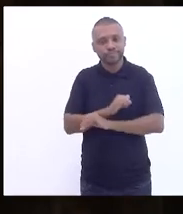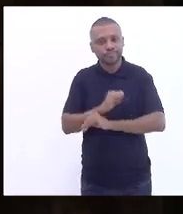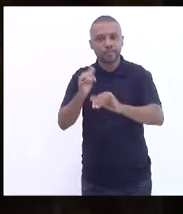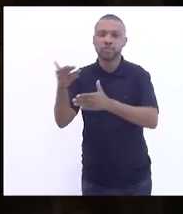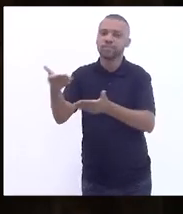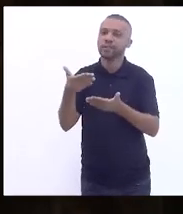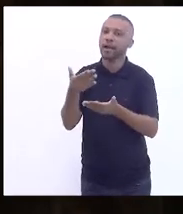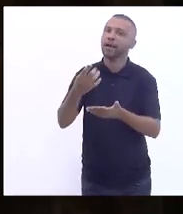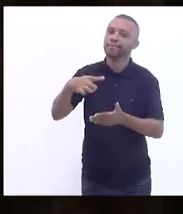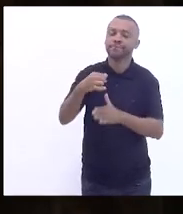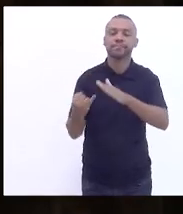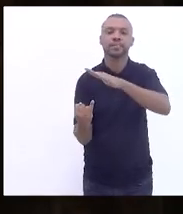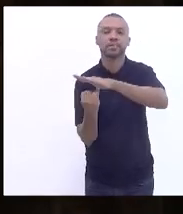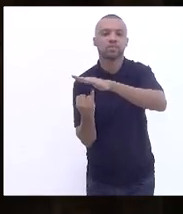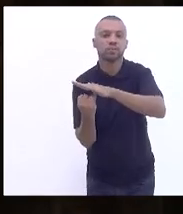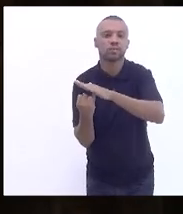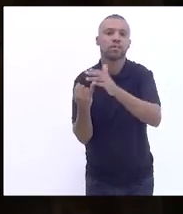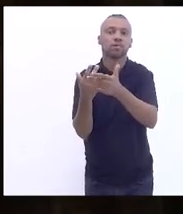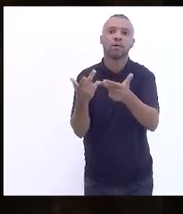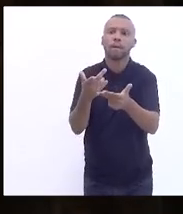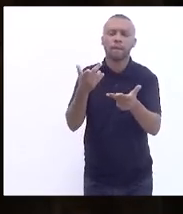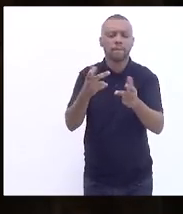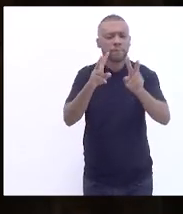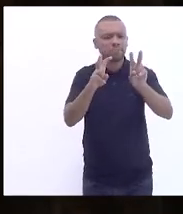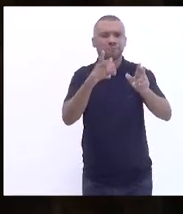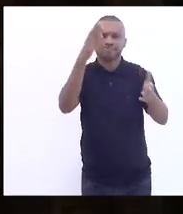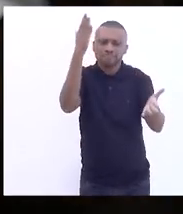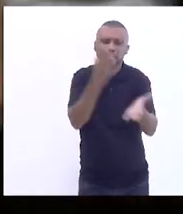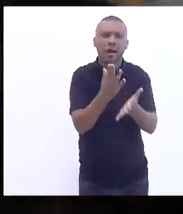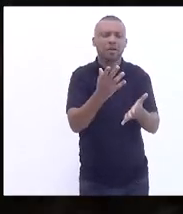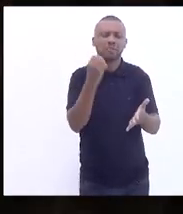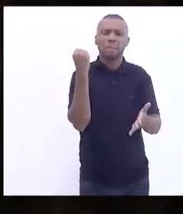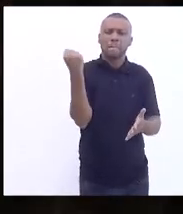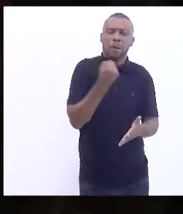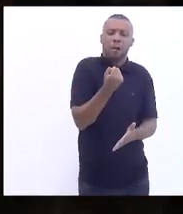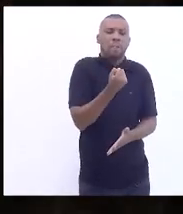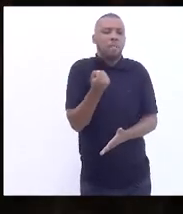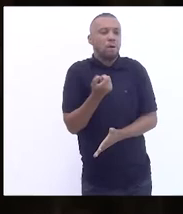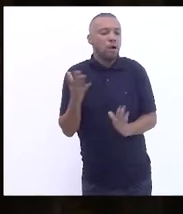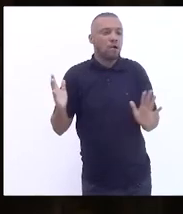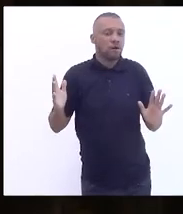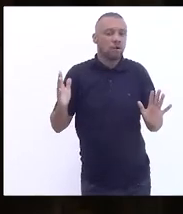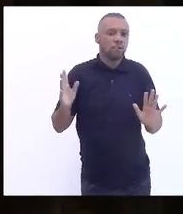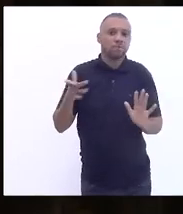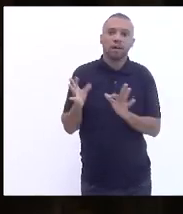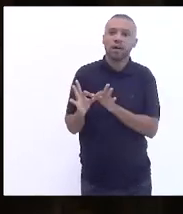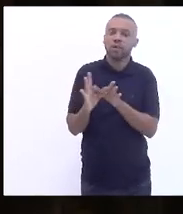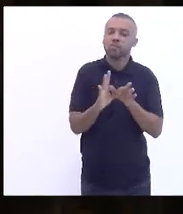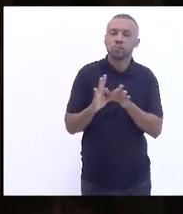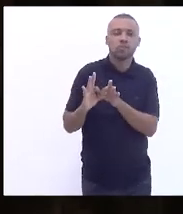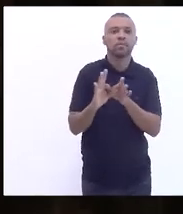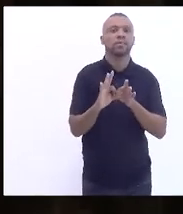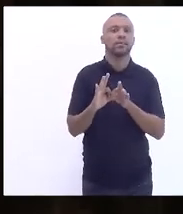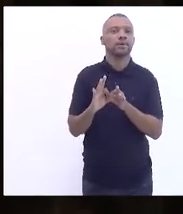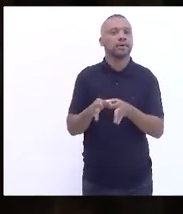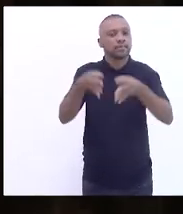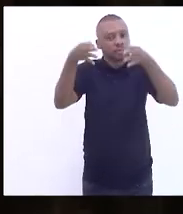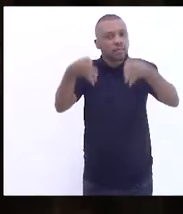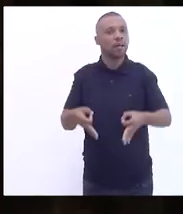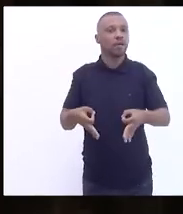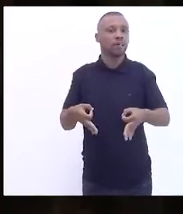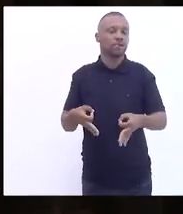todas as entidades aqui o pare de nos matar a todos os companheiros a nos une aí e permanentemente